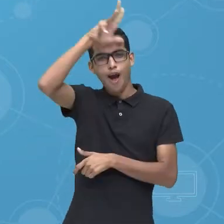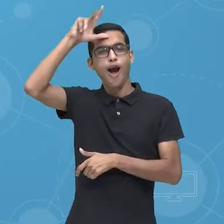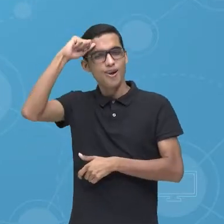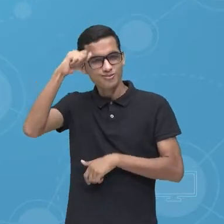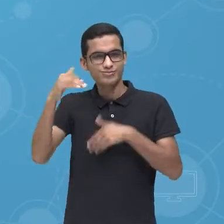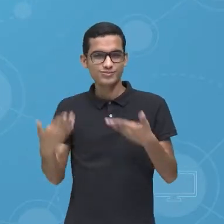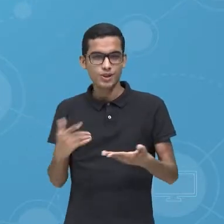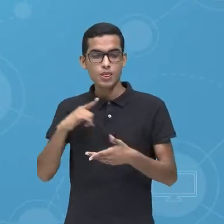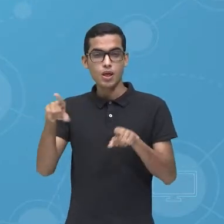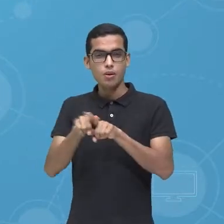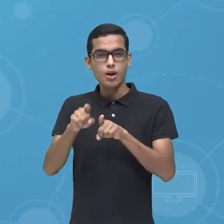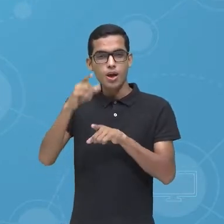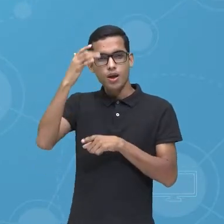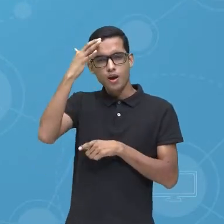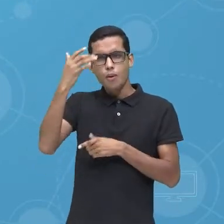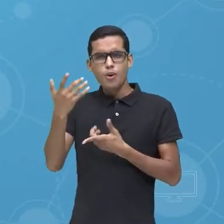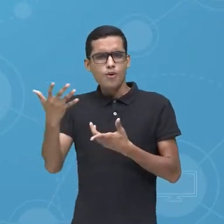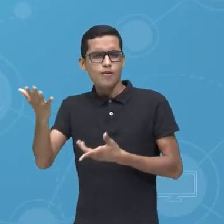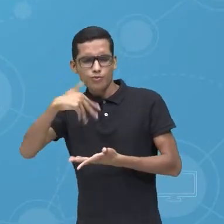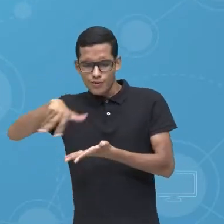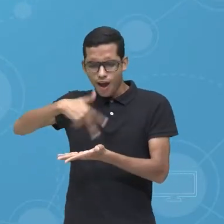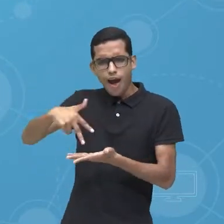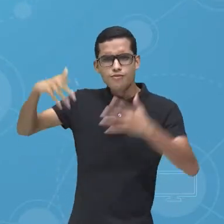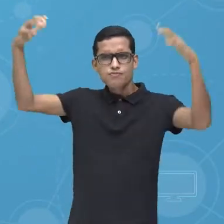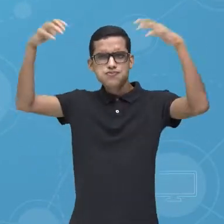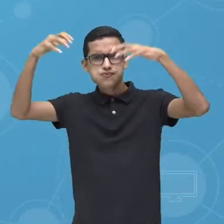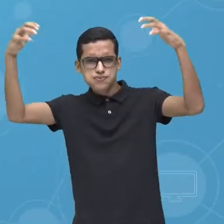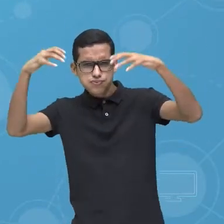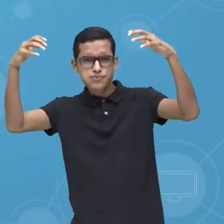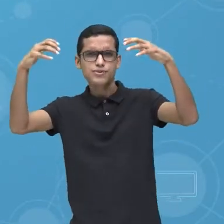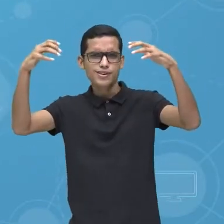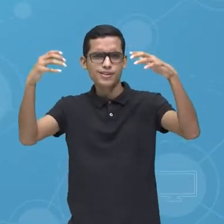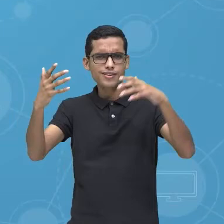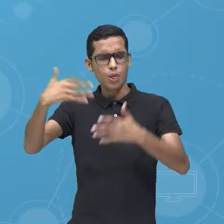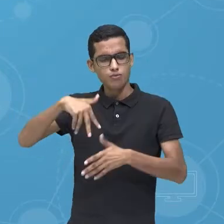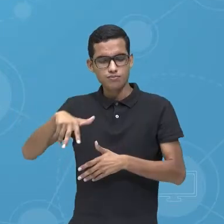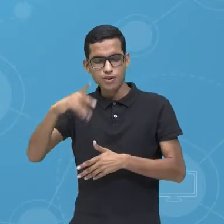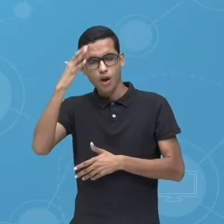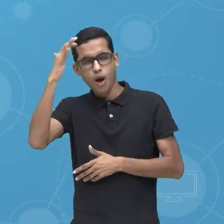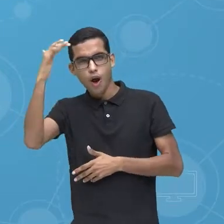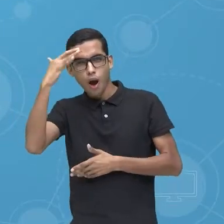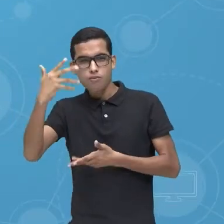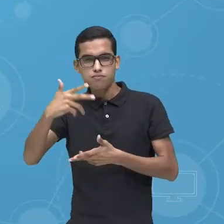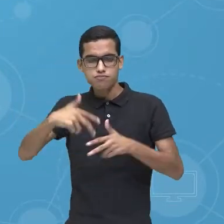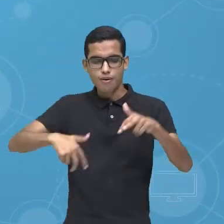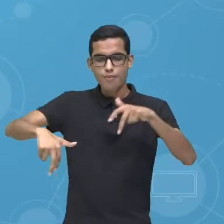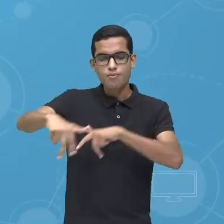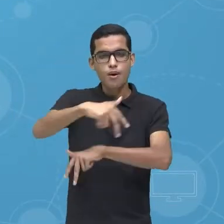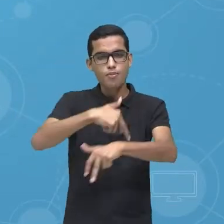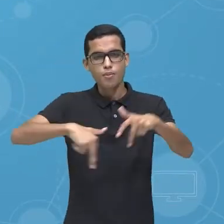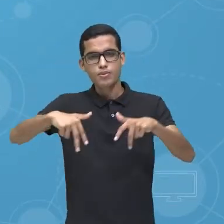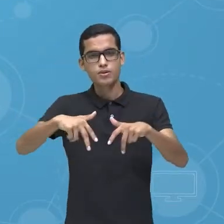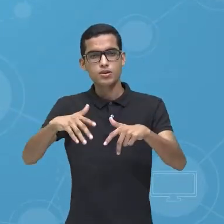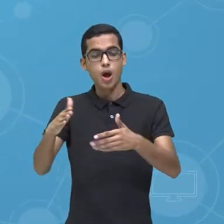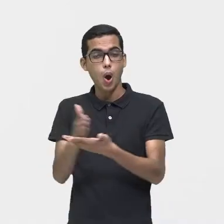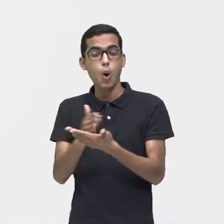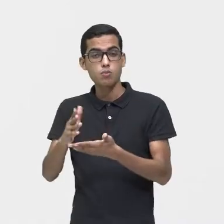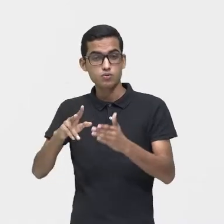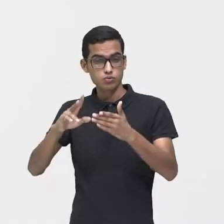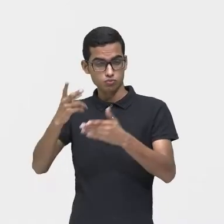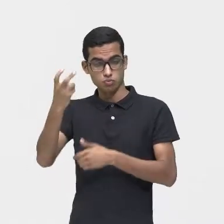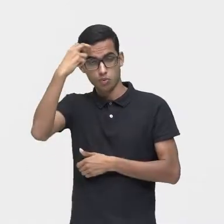que tem uma dança da chuva e a gente sabe que em algumas culturas existe sim a dança do sol e a dança da chuva.